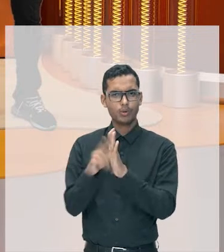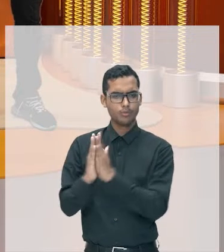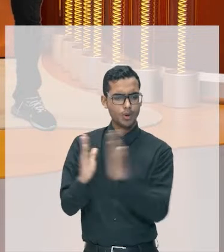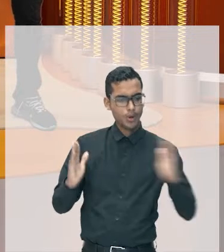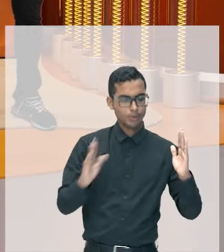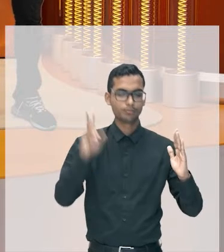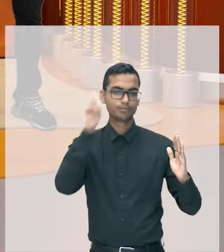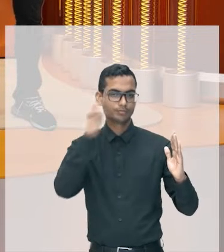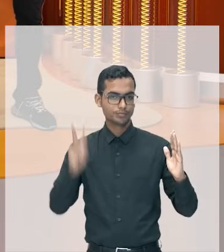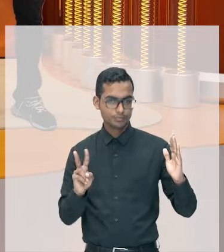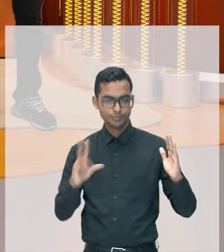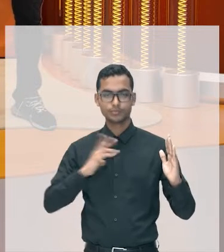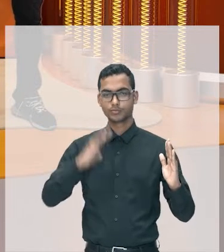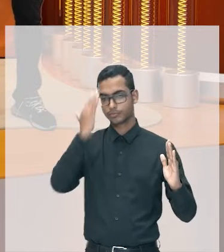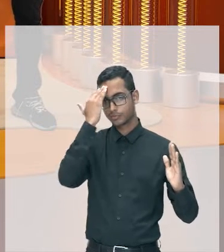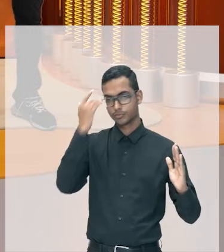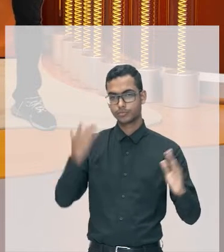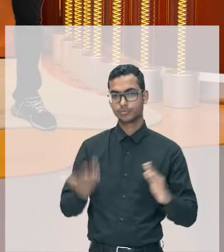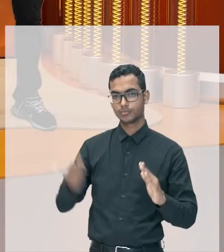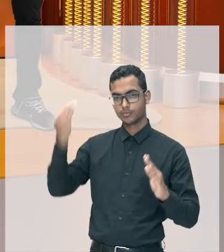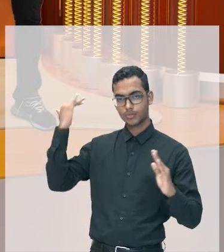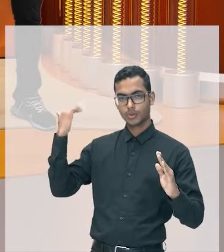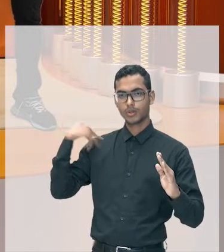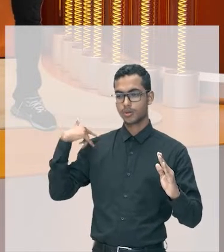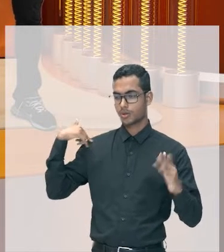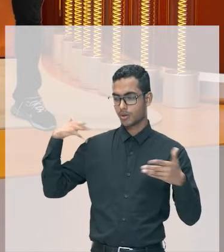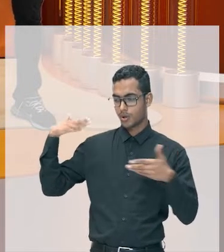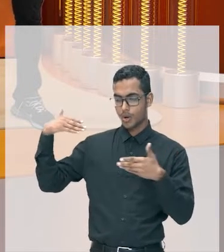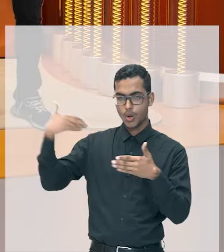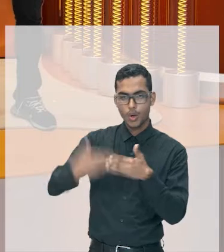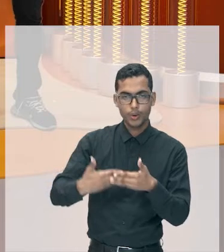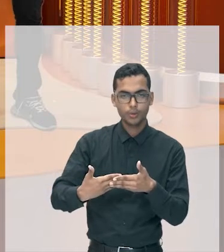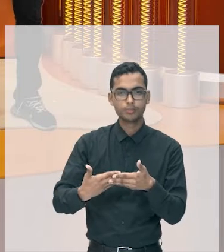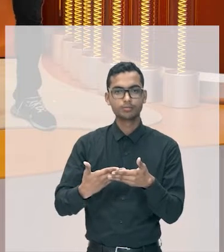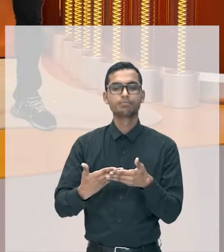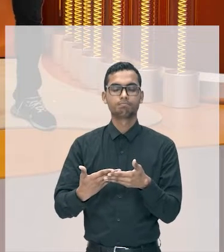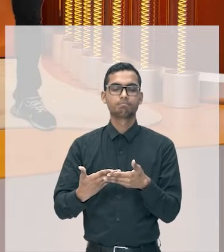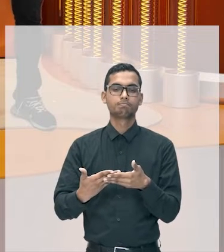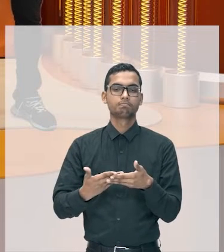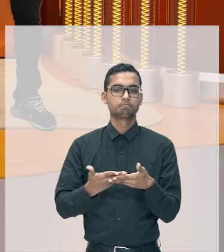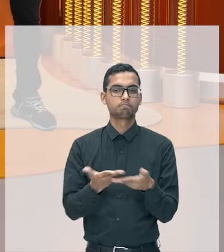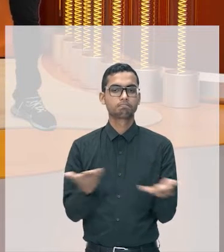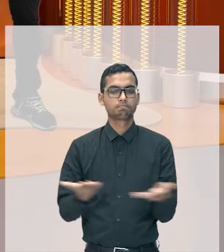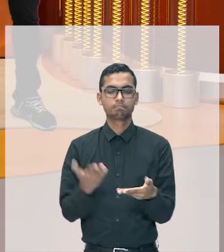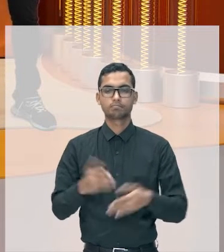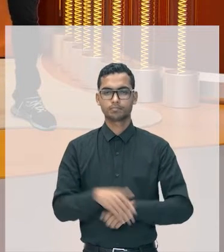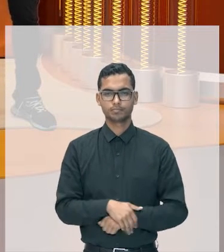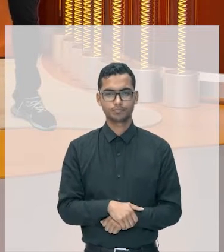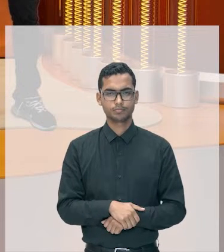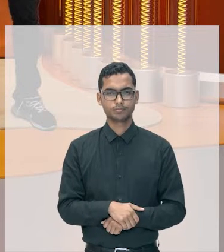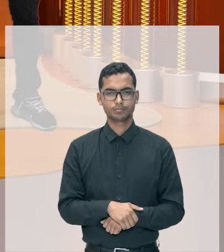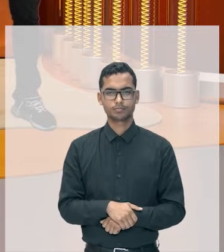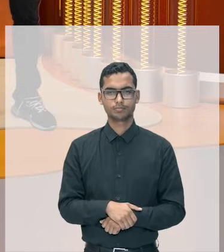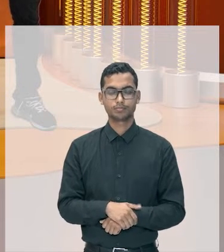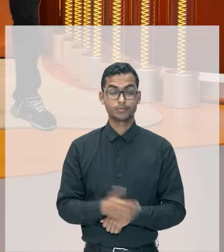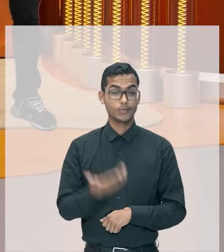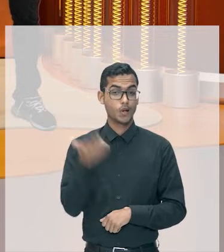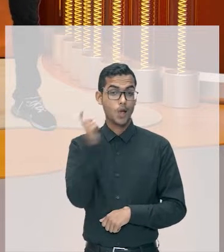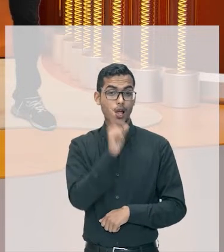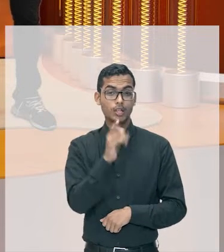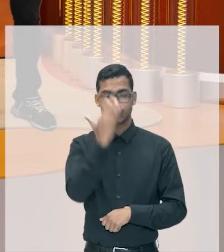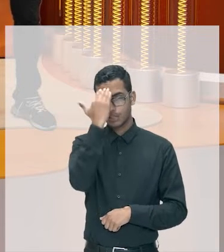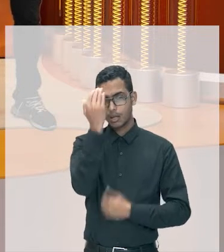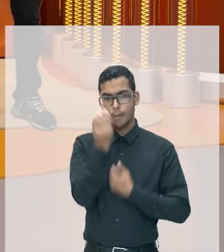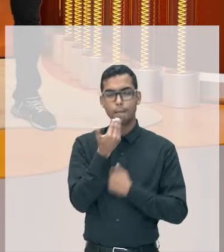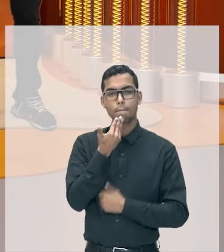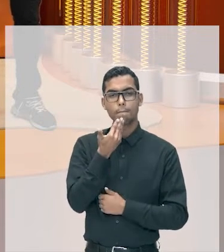o passado. Então, novas fontes foram introduzidas e isso possibilitou que a gente entendesse melhor o